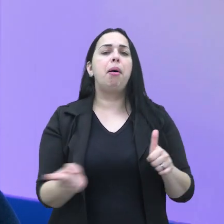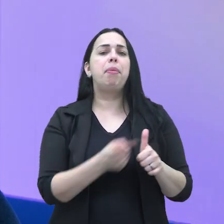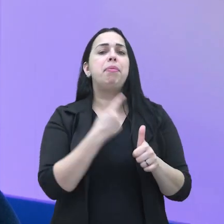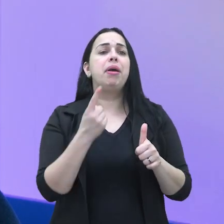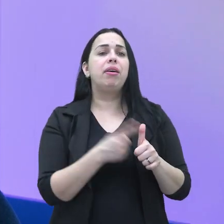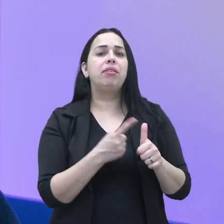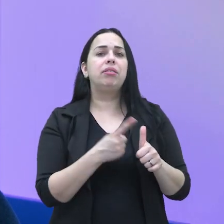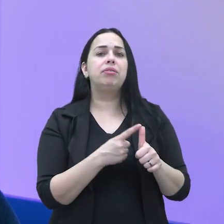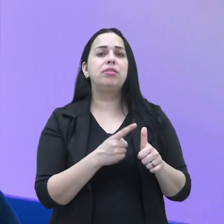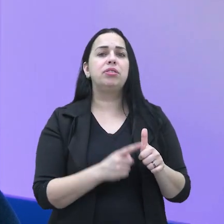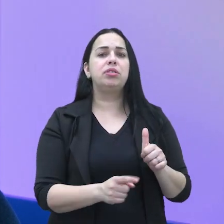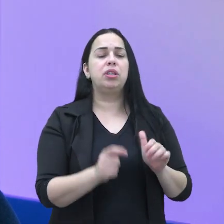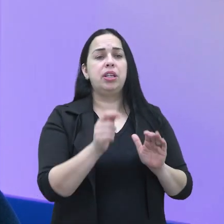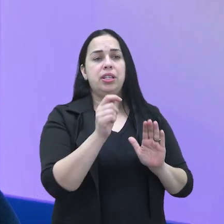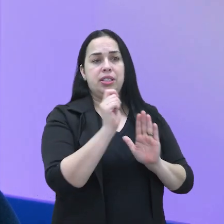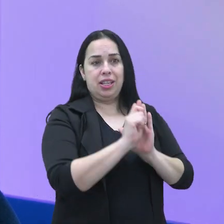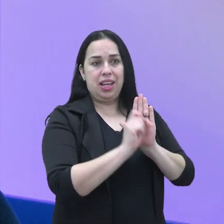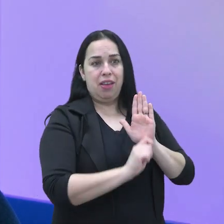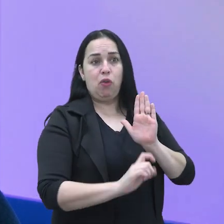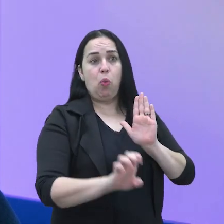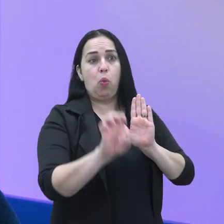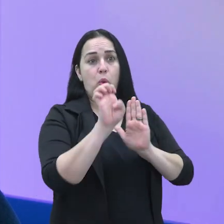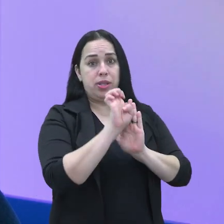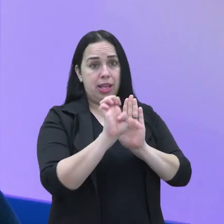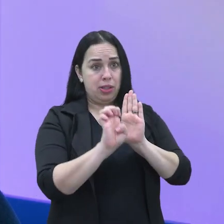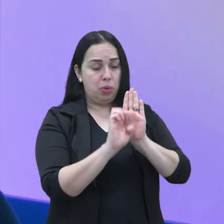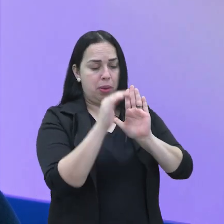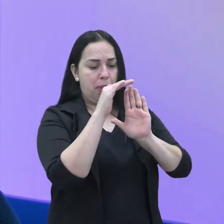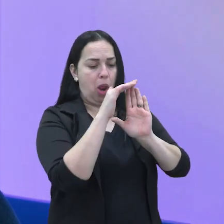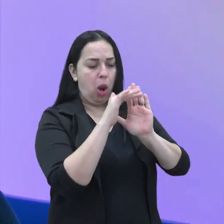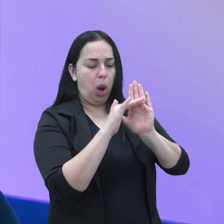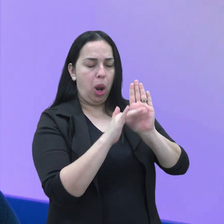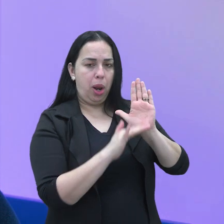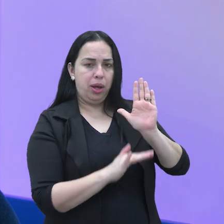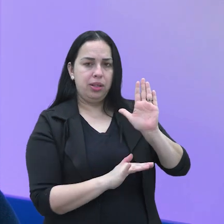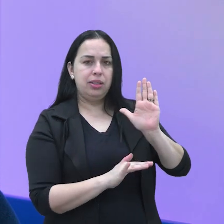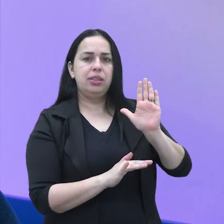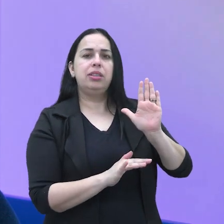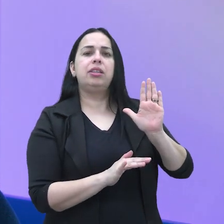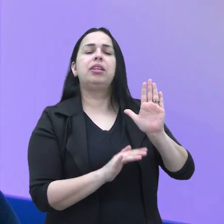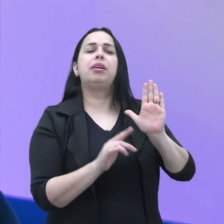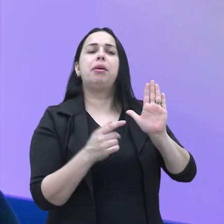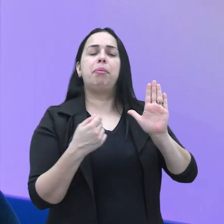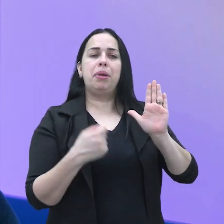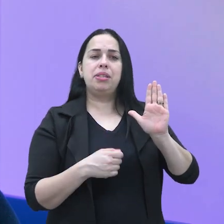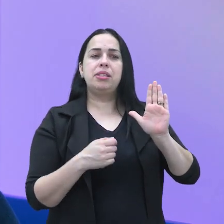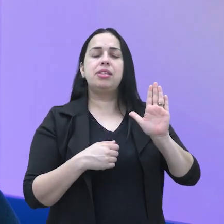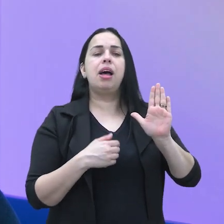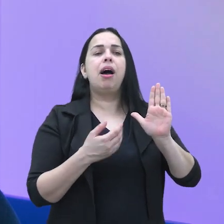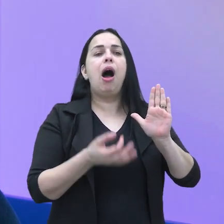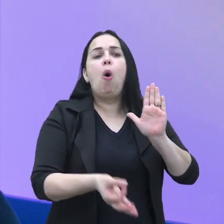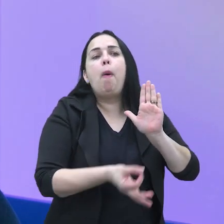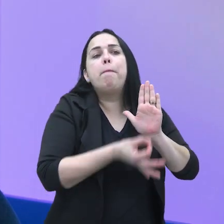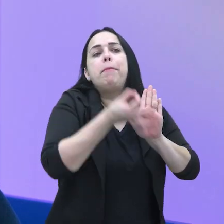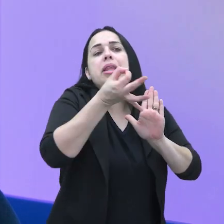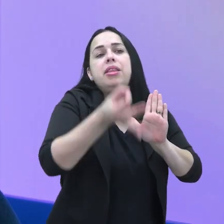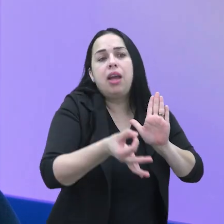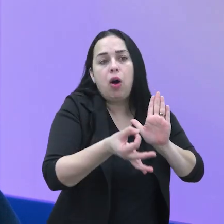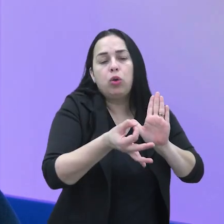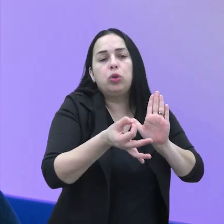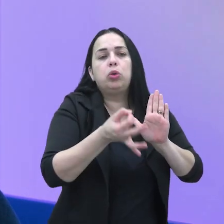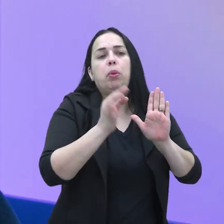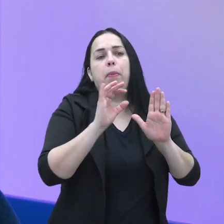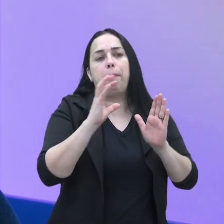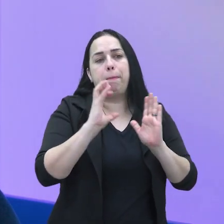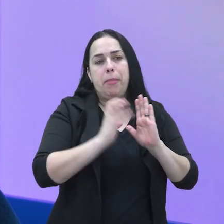primeira coisa que se precisa é escrever um estatuto, um programa partidário, onde constará a ideologia do partido e